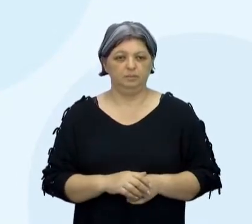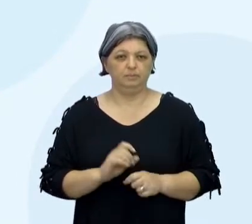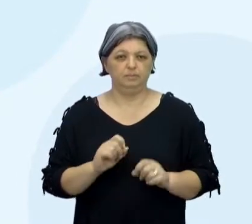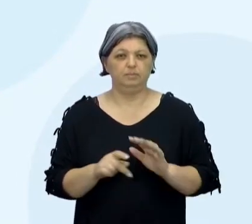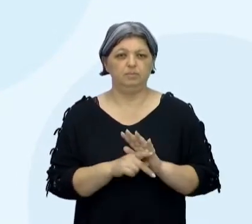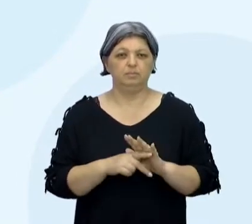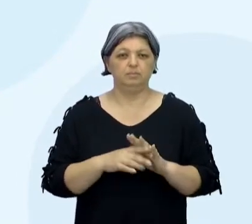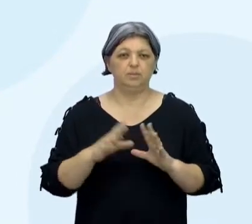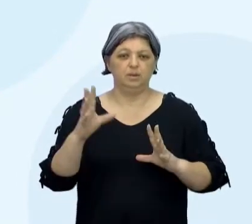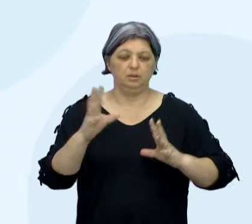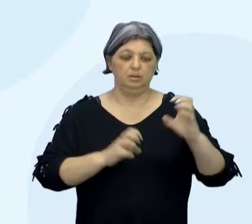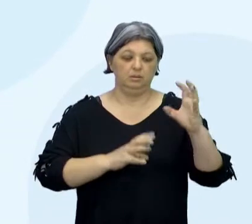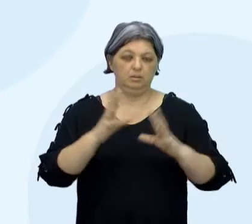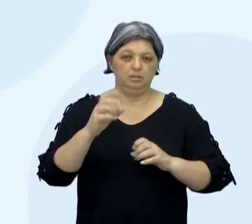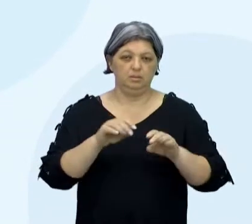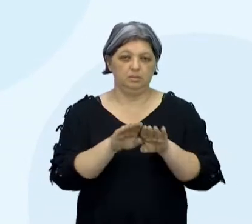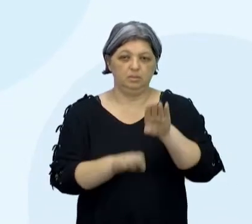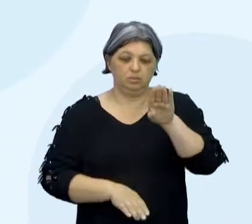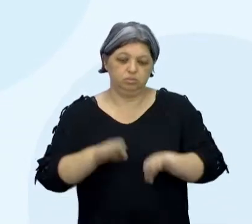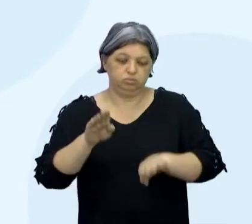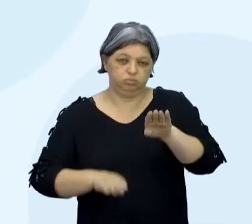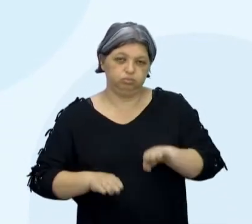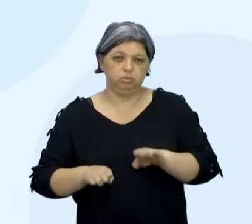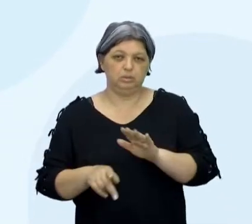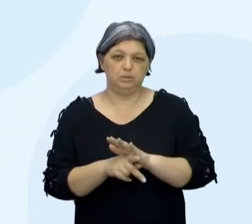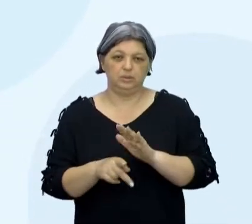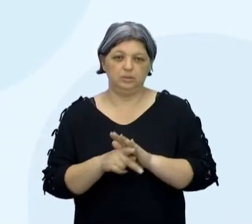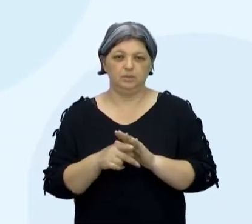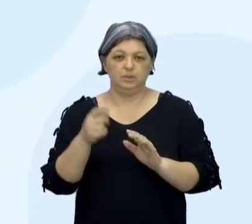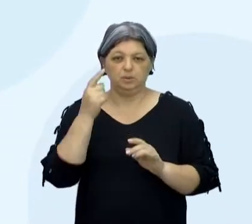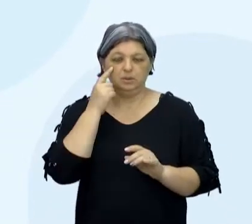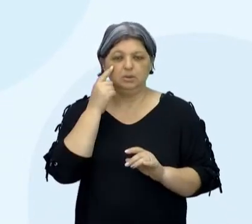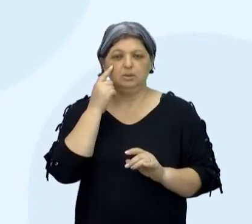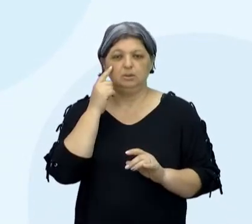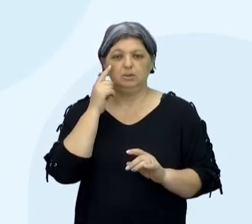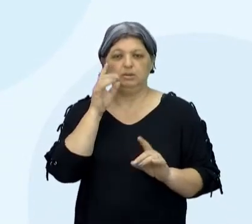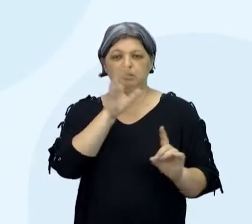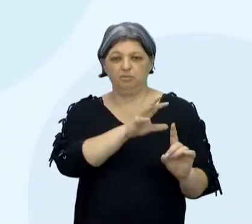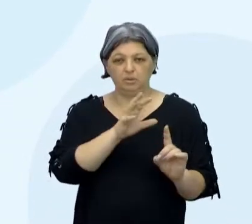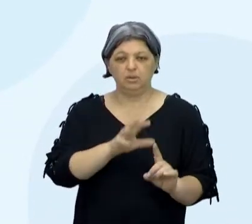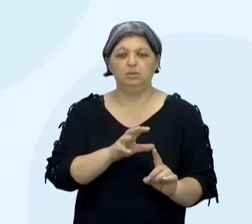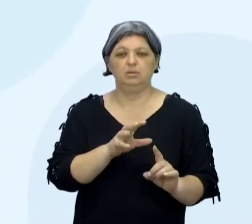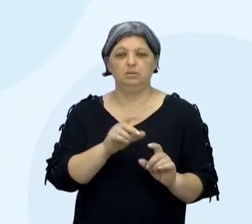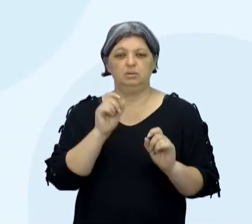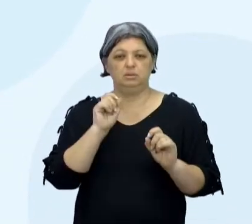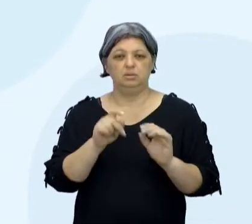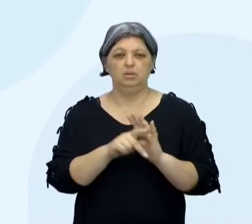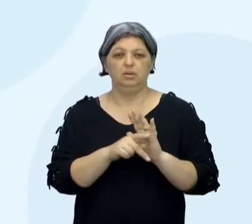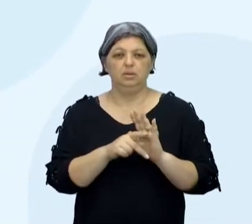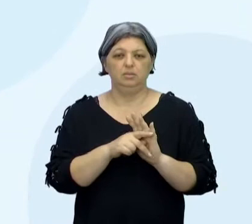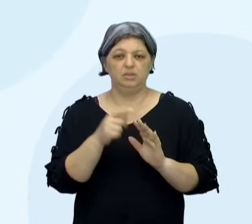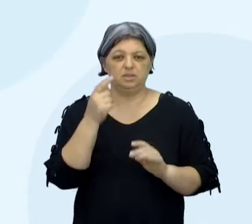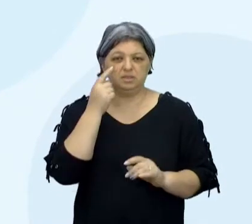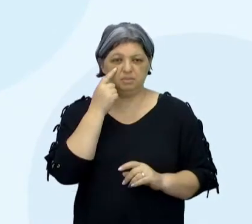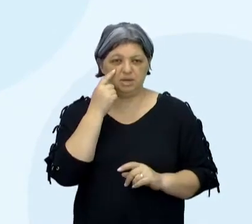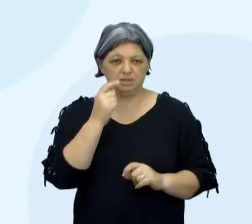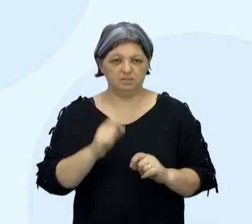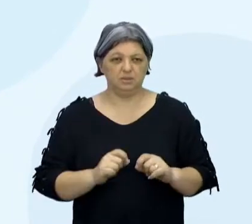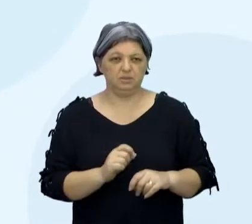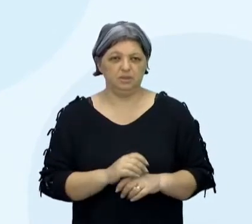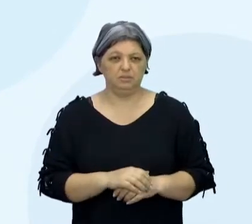conflitos desequilíbrios e ameaças a grupos sociais a diversidade de modos de